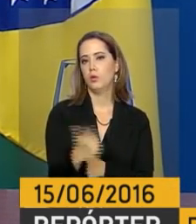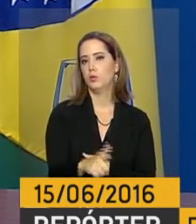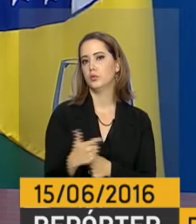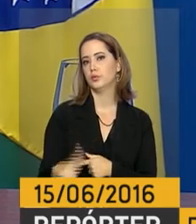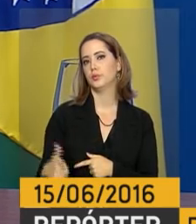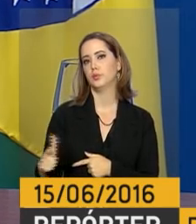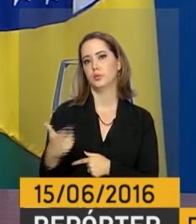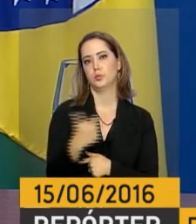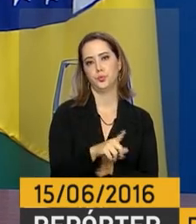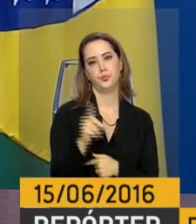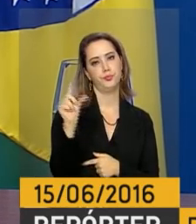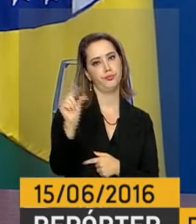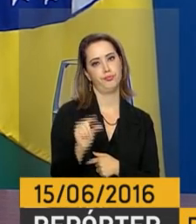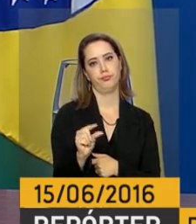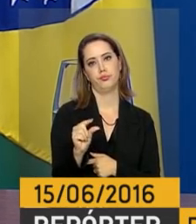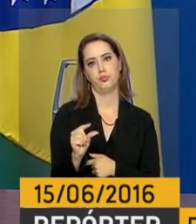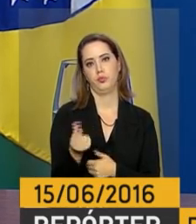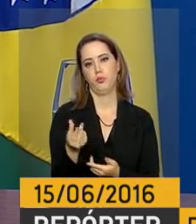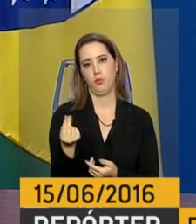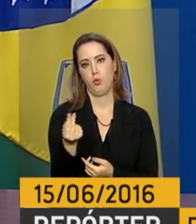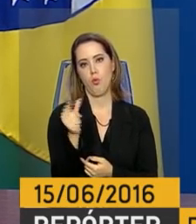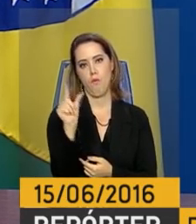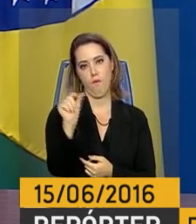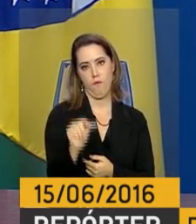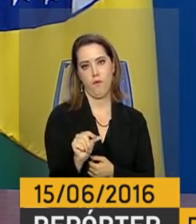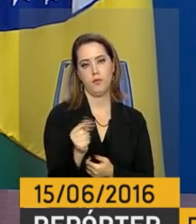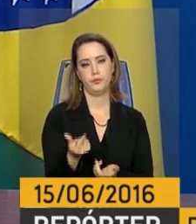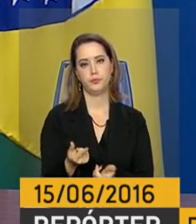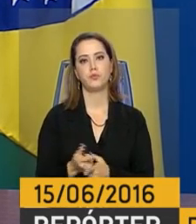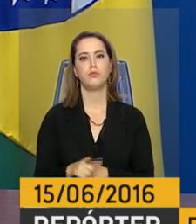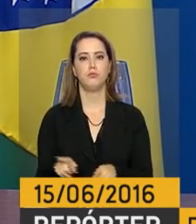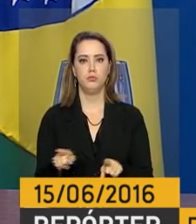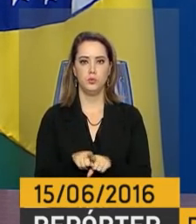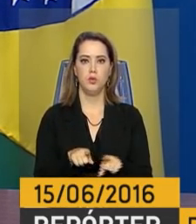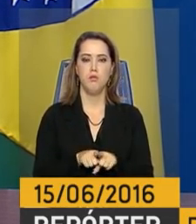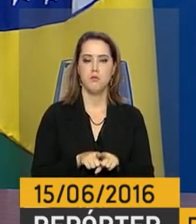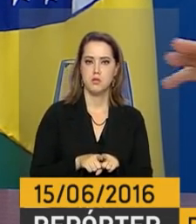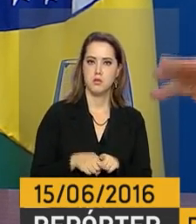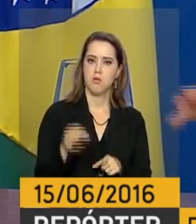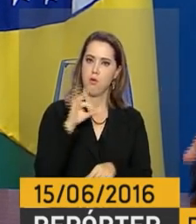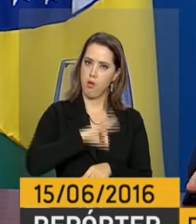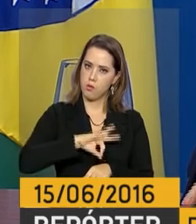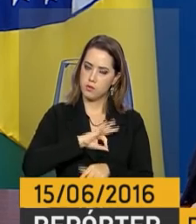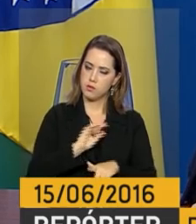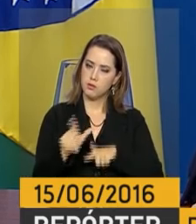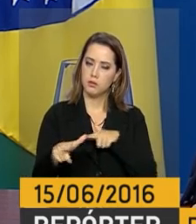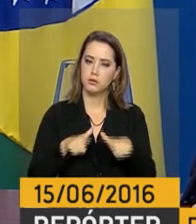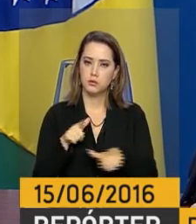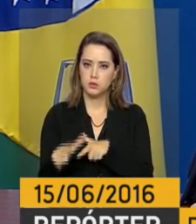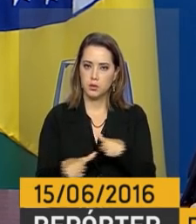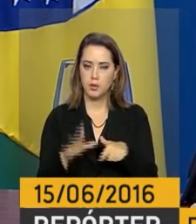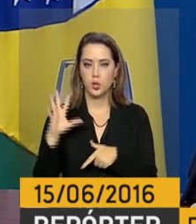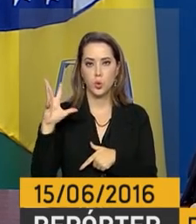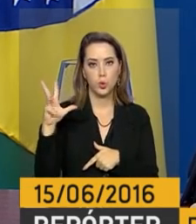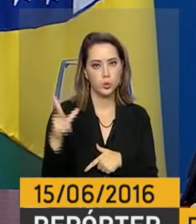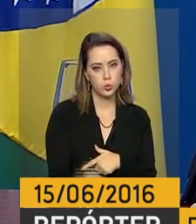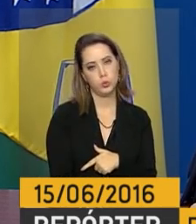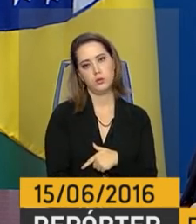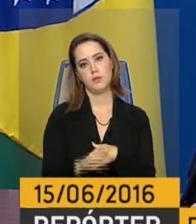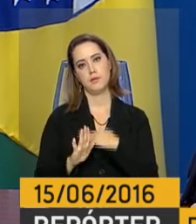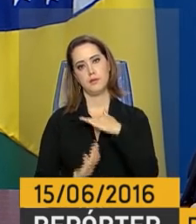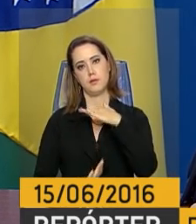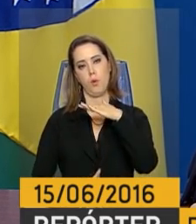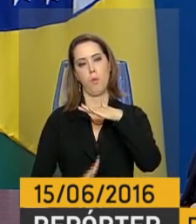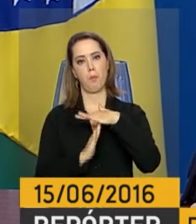né? Mas todas as despesas, inclusive folhas de pagamento, etc., estão dentro eh